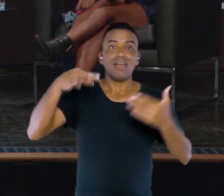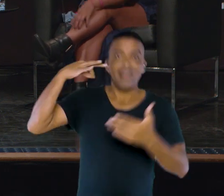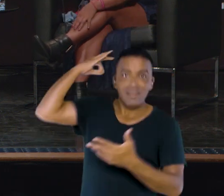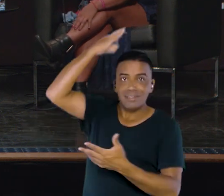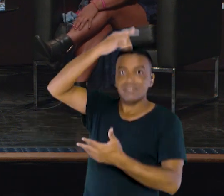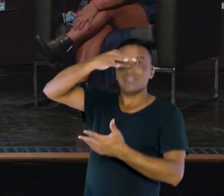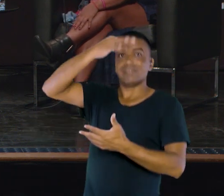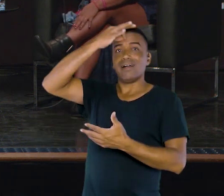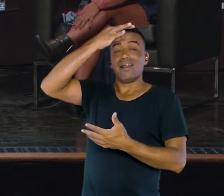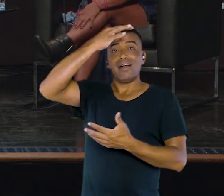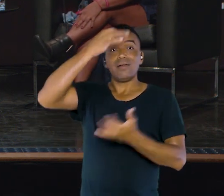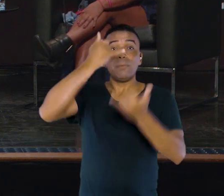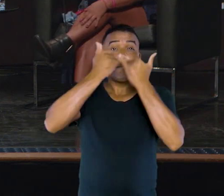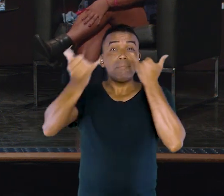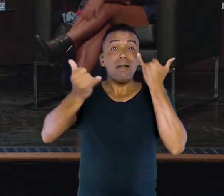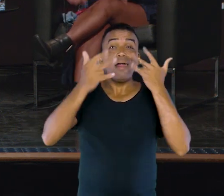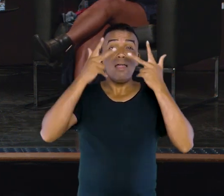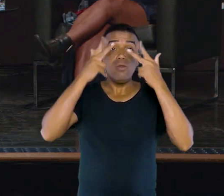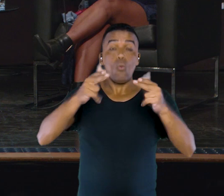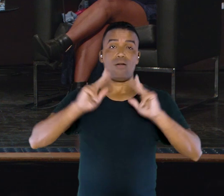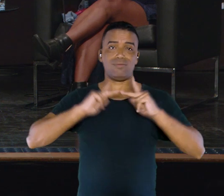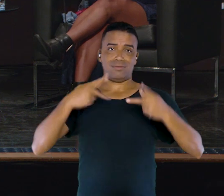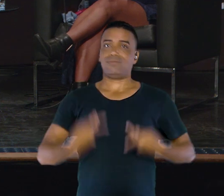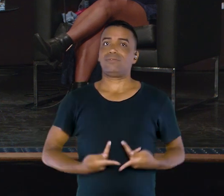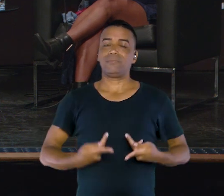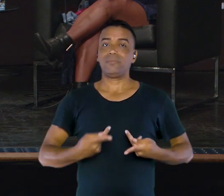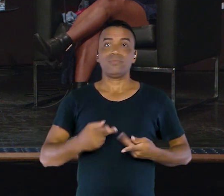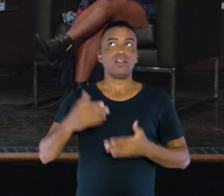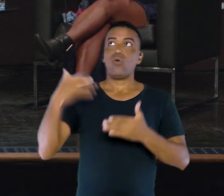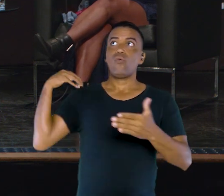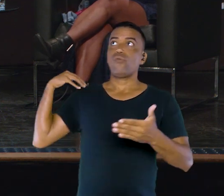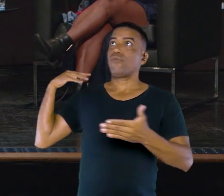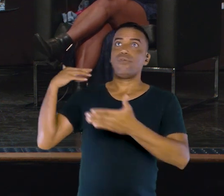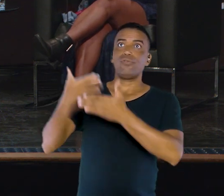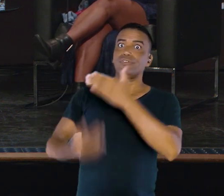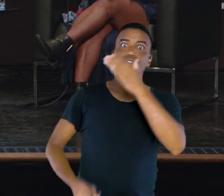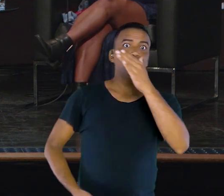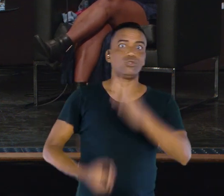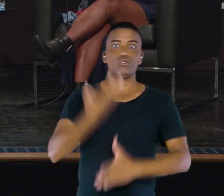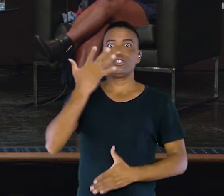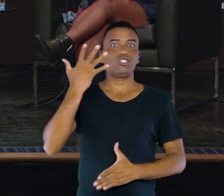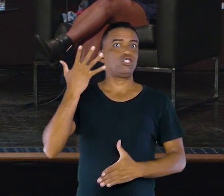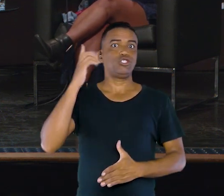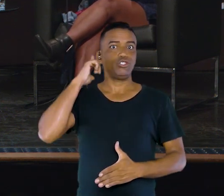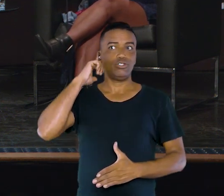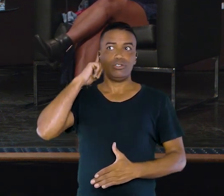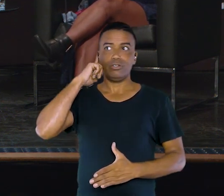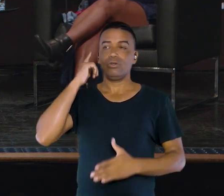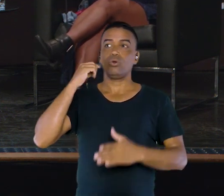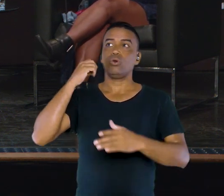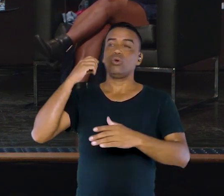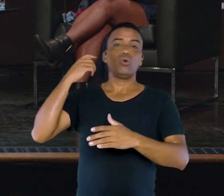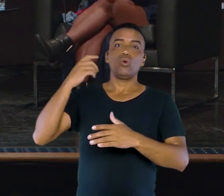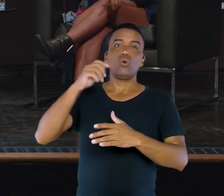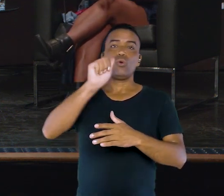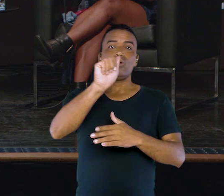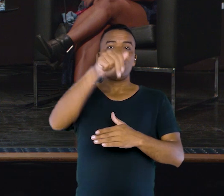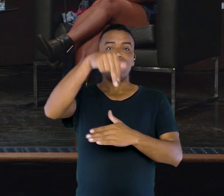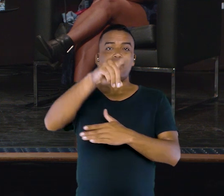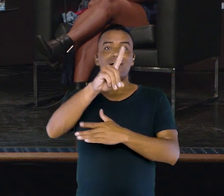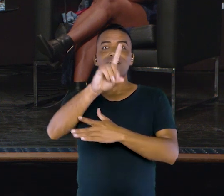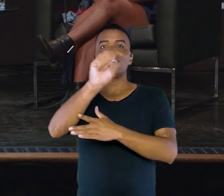Eles são humanos. Então, eles não vieram dos